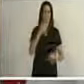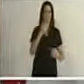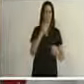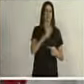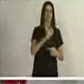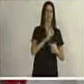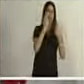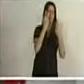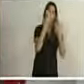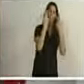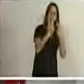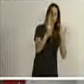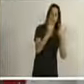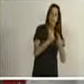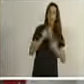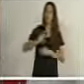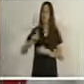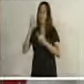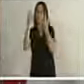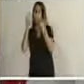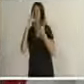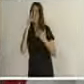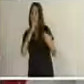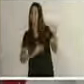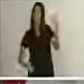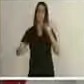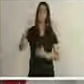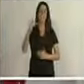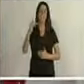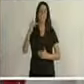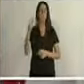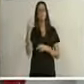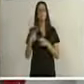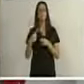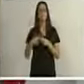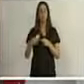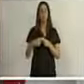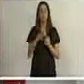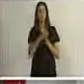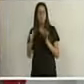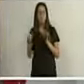que caracterizou as pedaladas. E aí Vossa Excelência tem razão, porque no meio desse tempo,